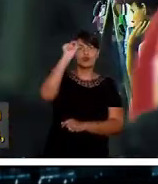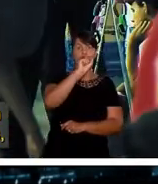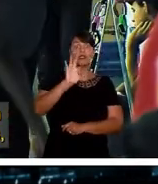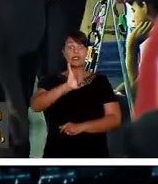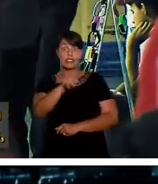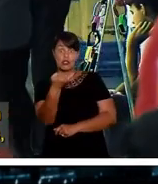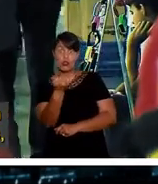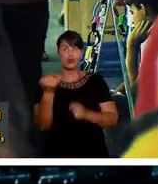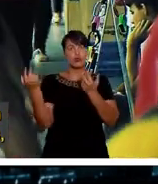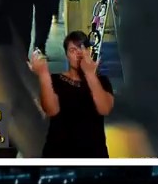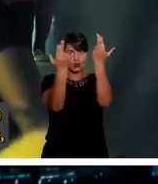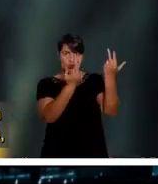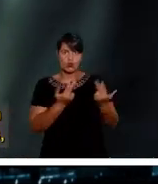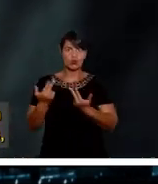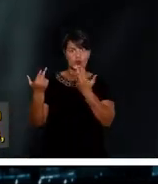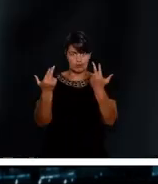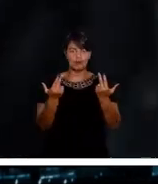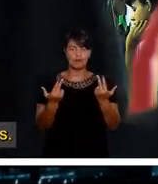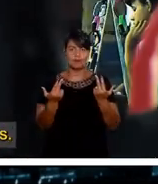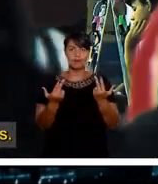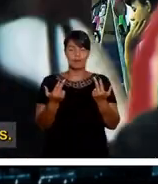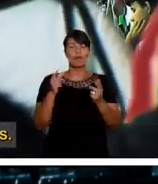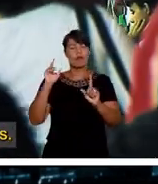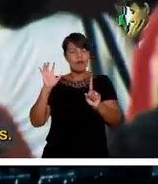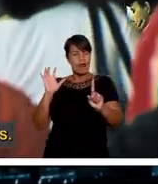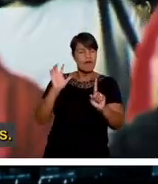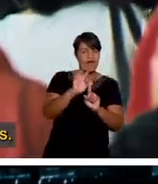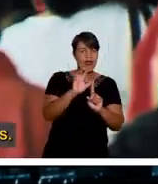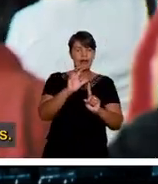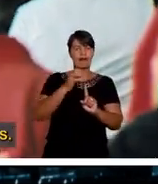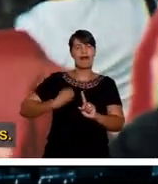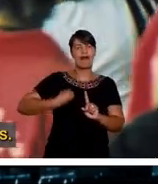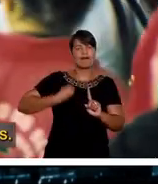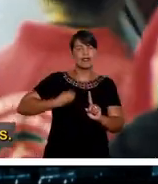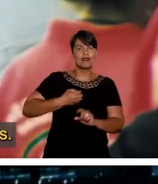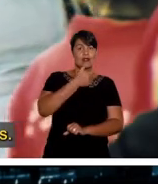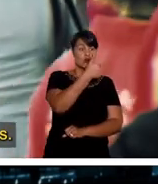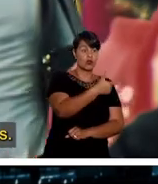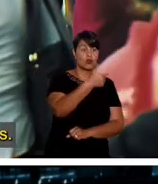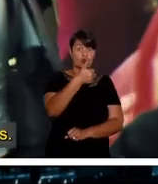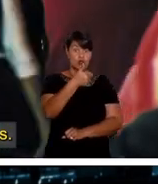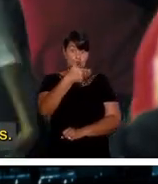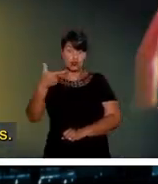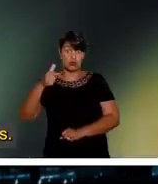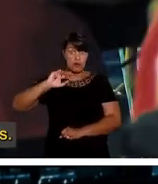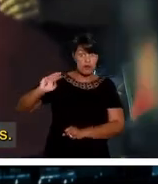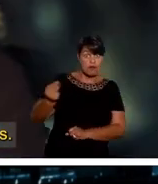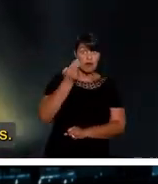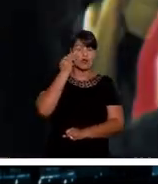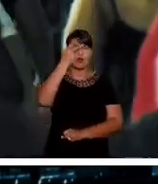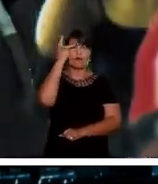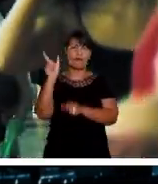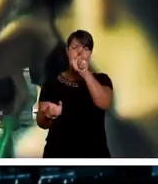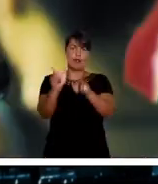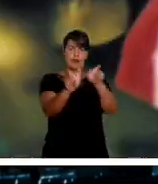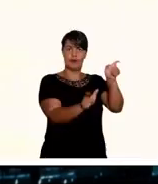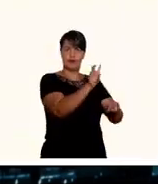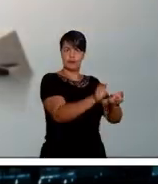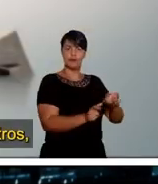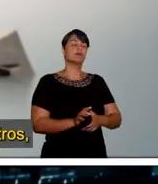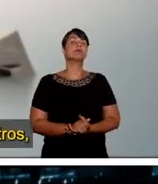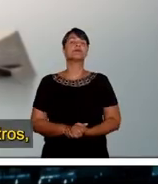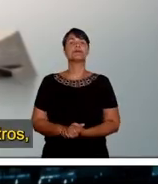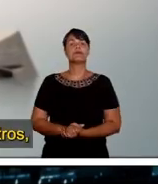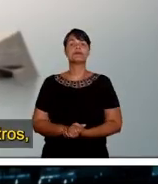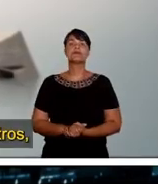semelhantes, nos quatro cantos do país, afetando o dia a dia de 212 milhões de pessoas.